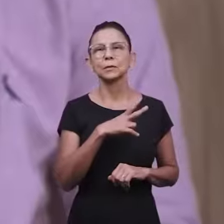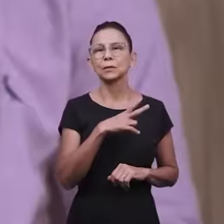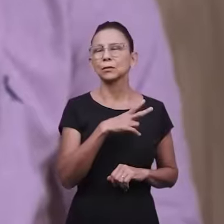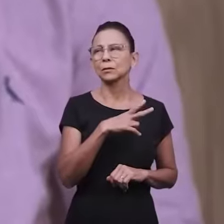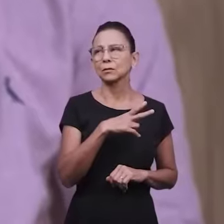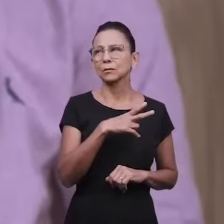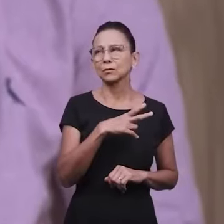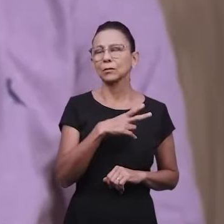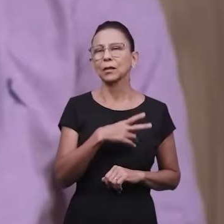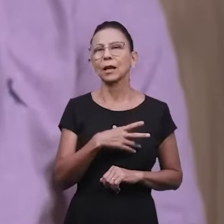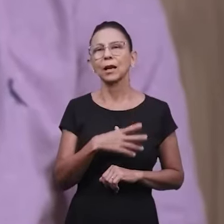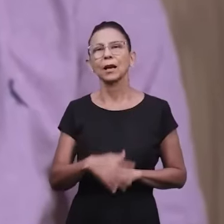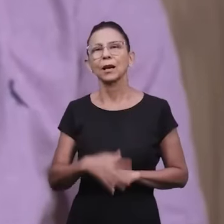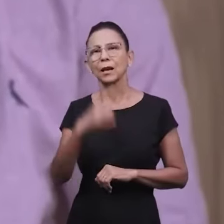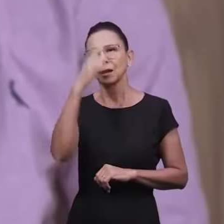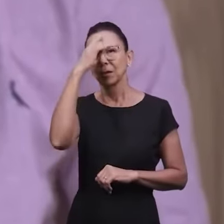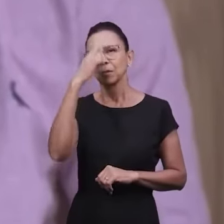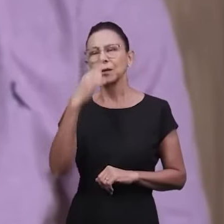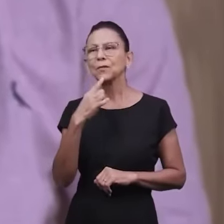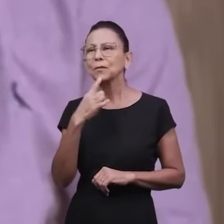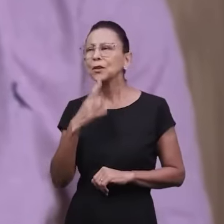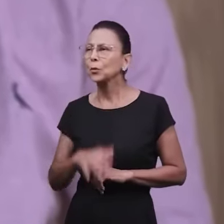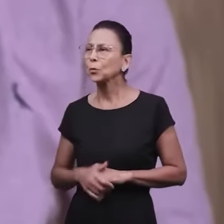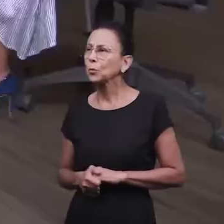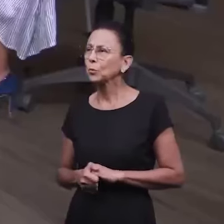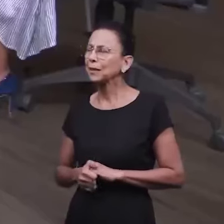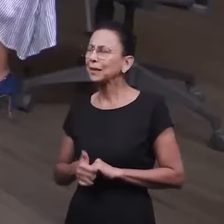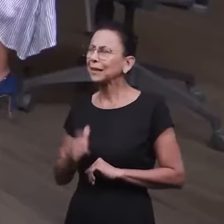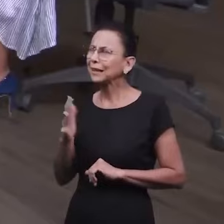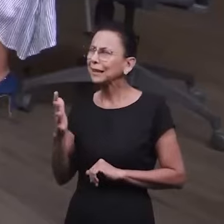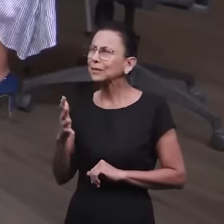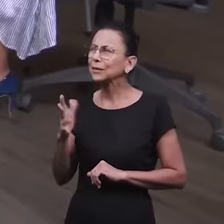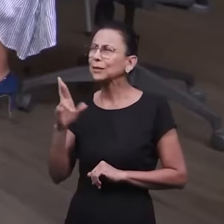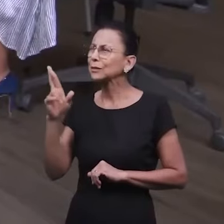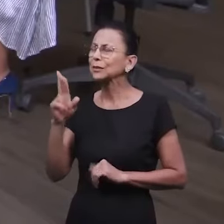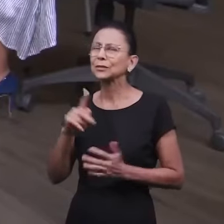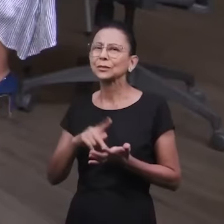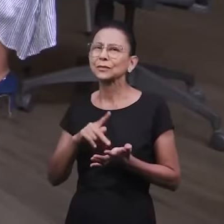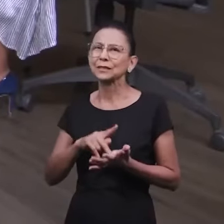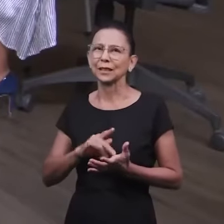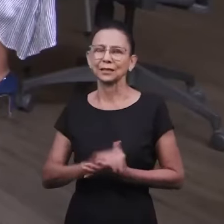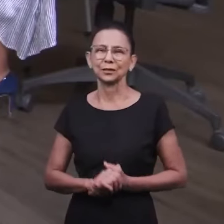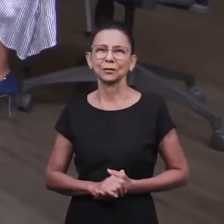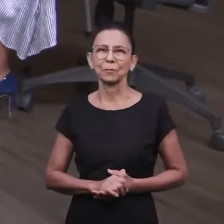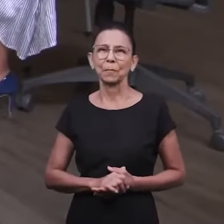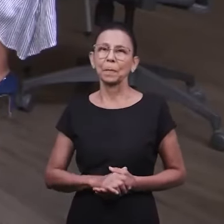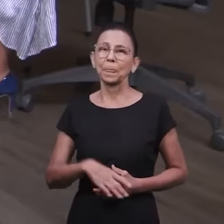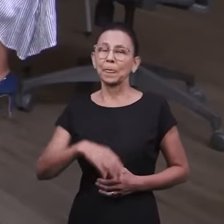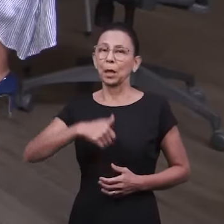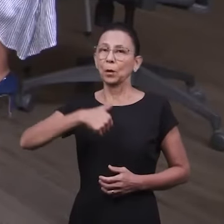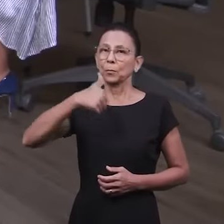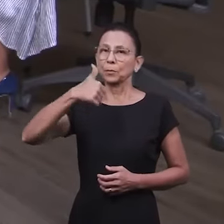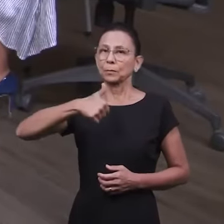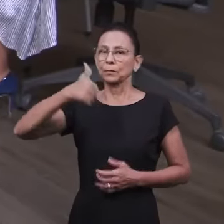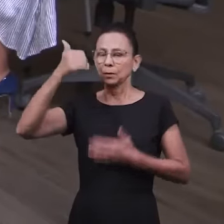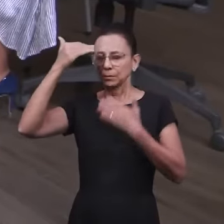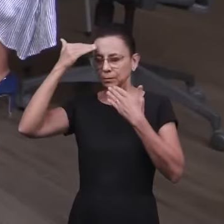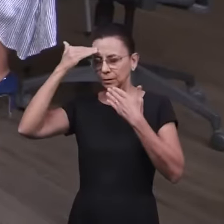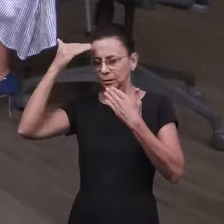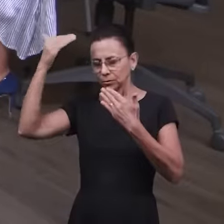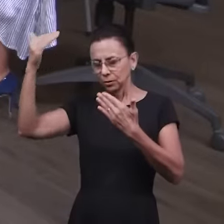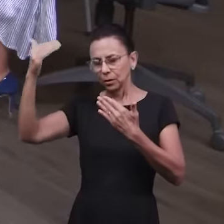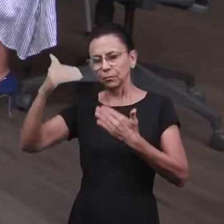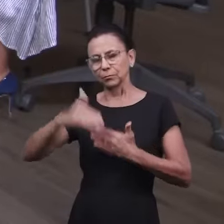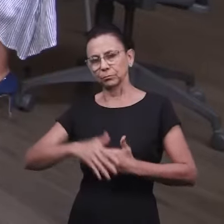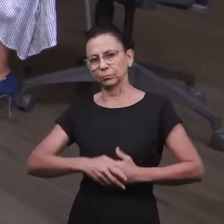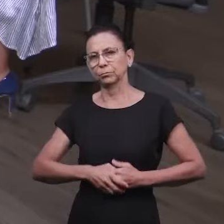dia a dia, para ser como um verdadeiro adorador? Acho que a primeira é gratidão. Não existe louvor sem